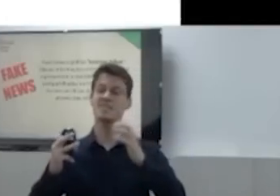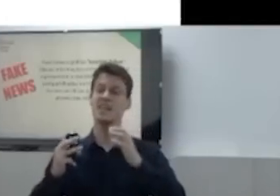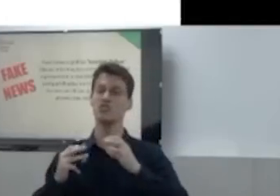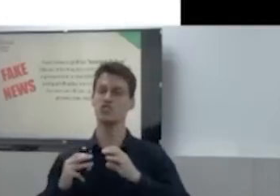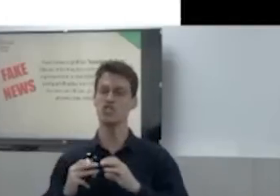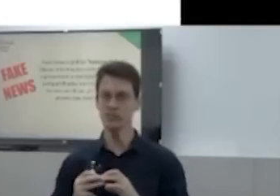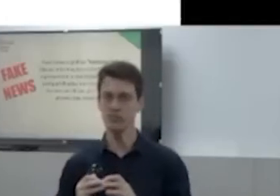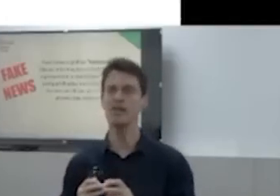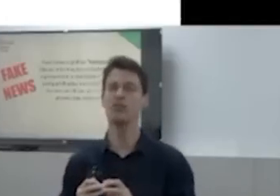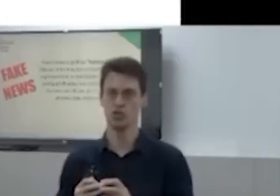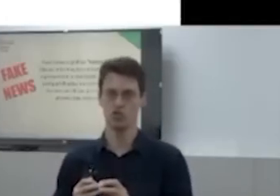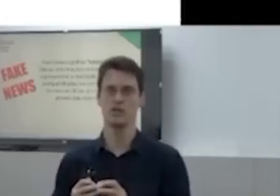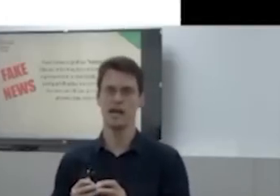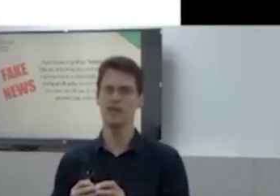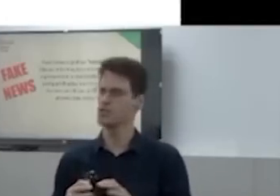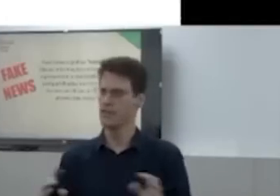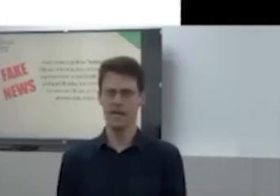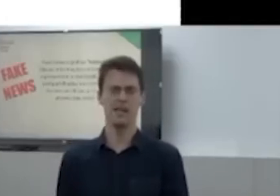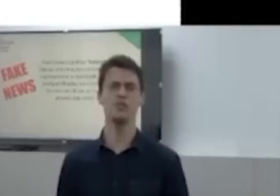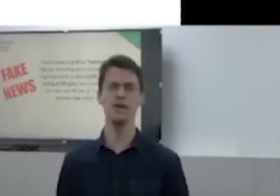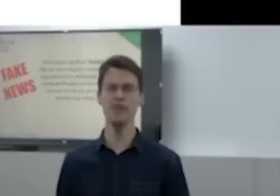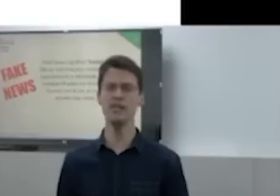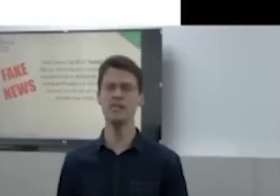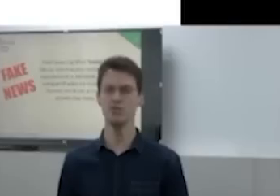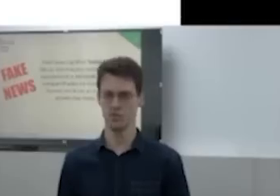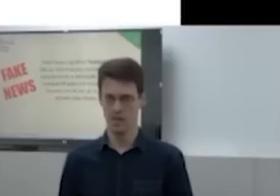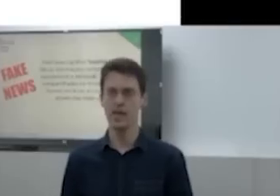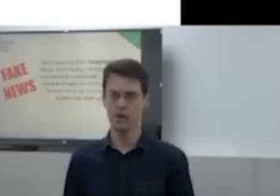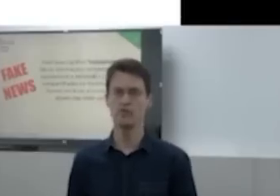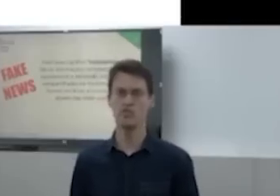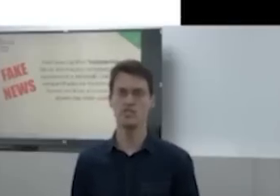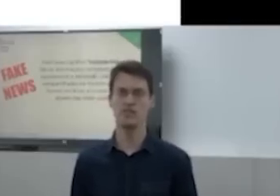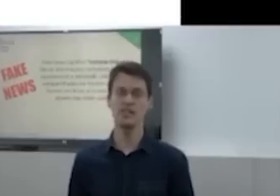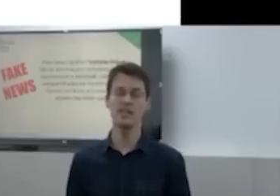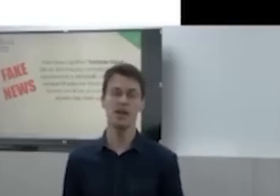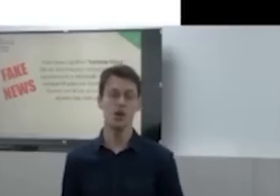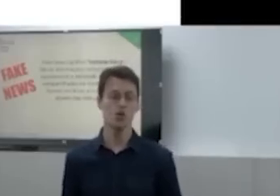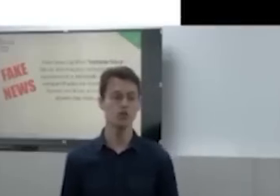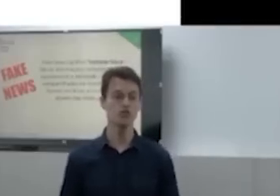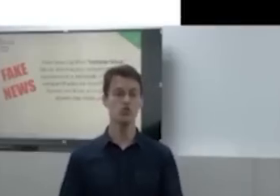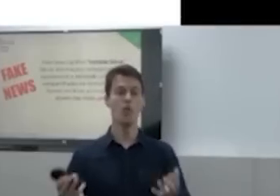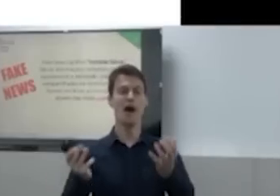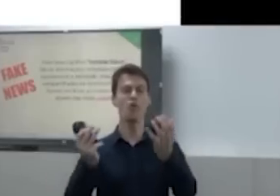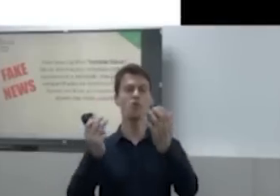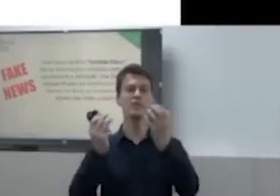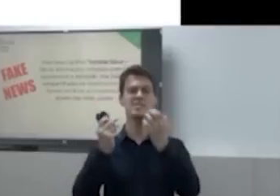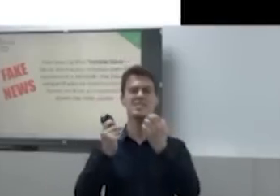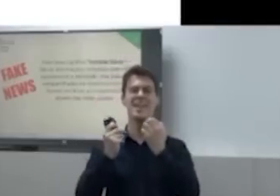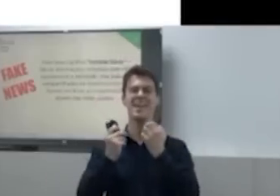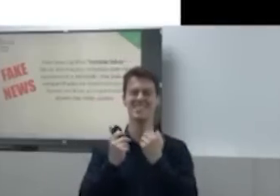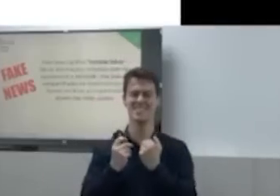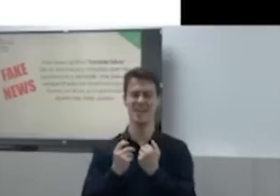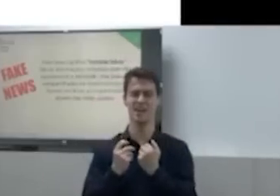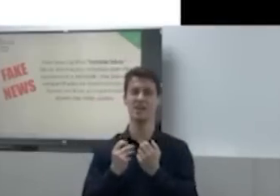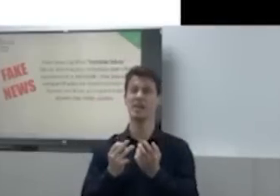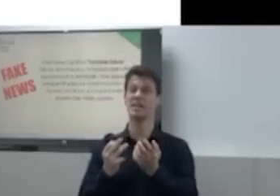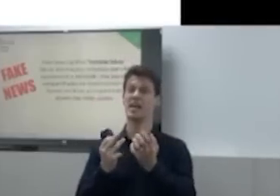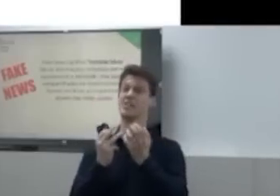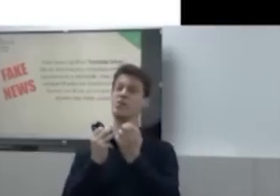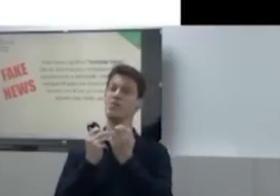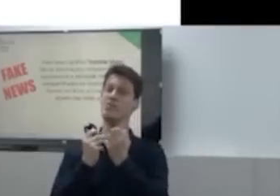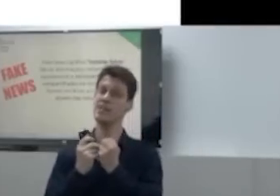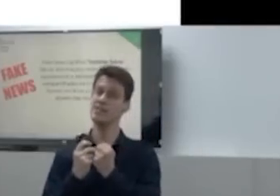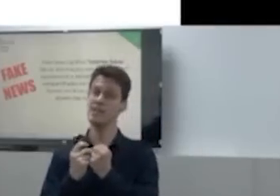tem uma base científica, no nosso caso, ela não é fake news, é uma notícia verdadeira. Quando eu digo algo da